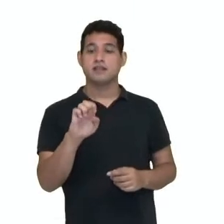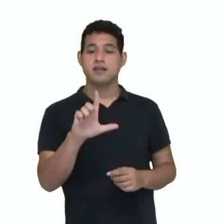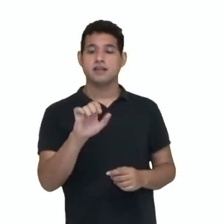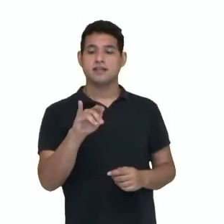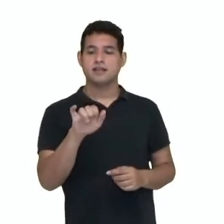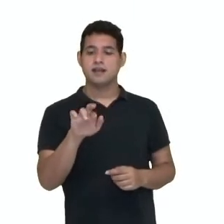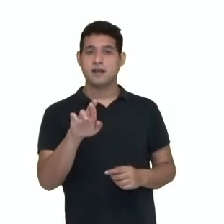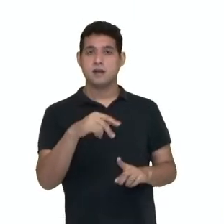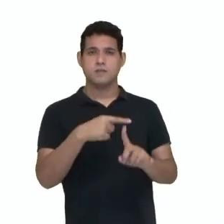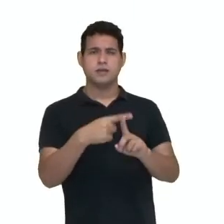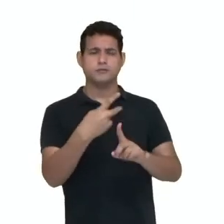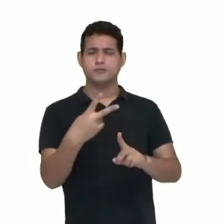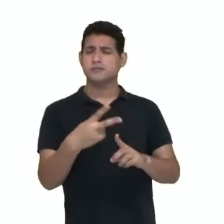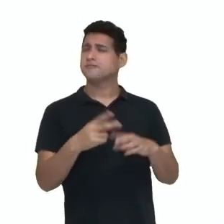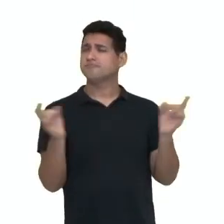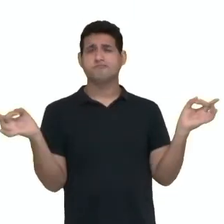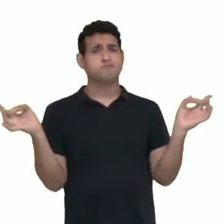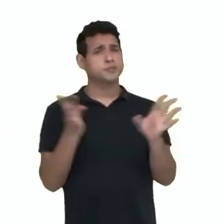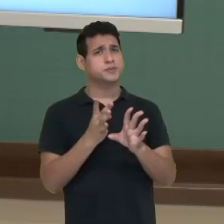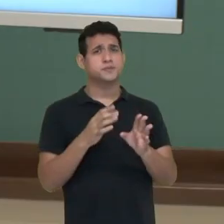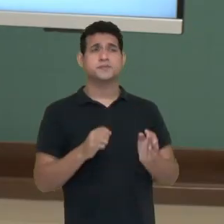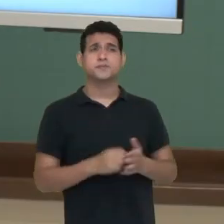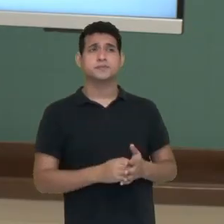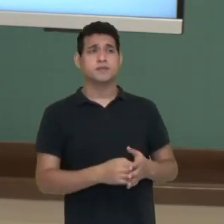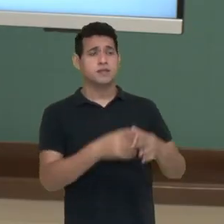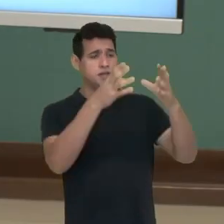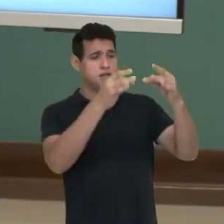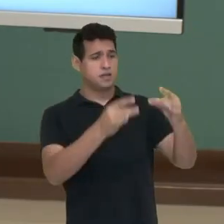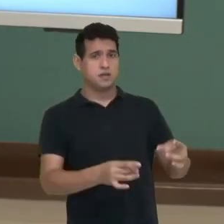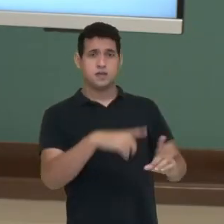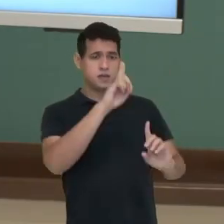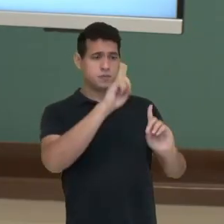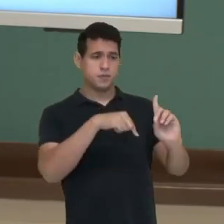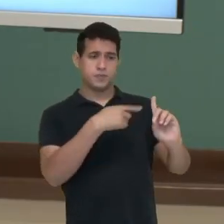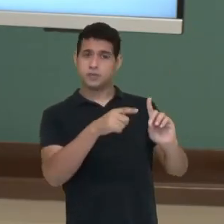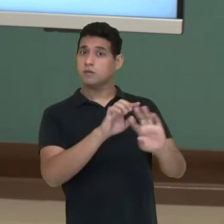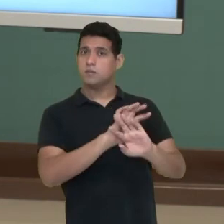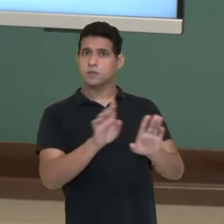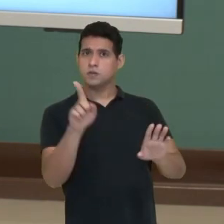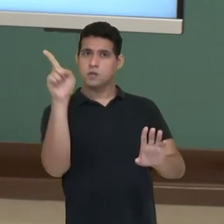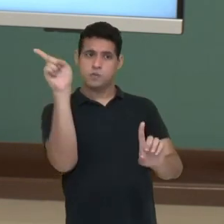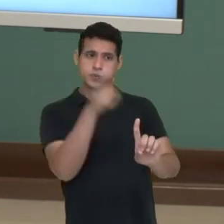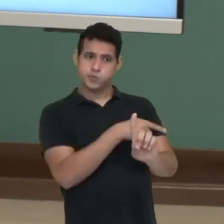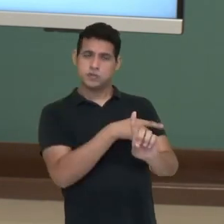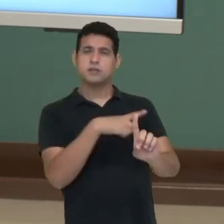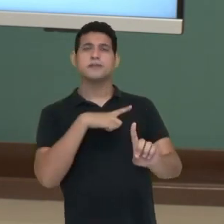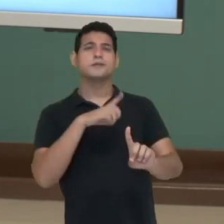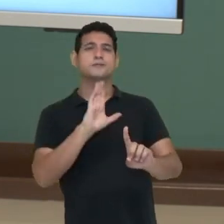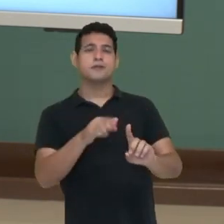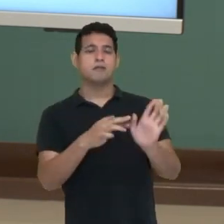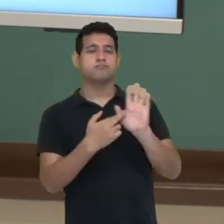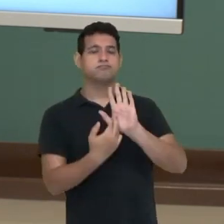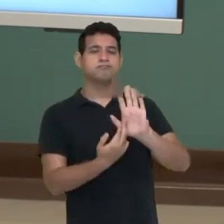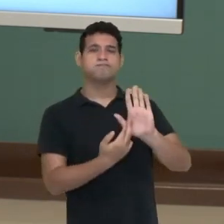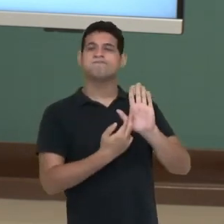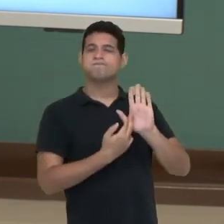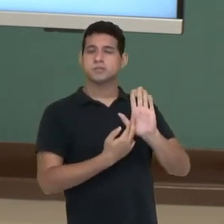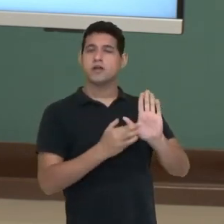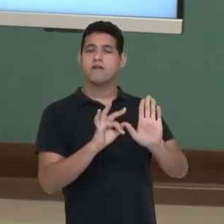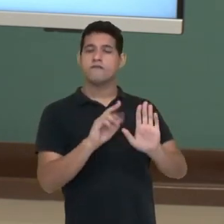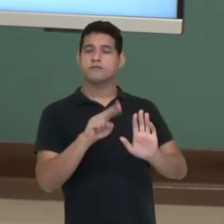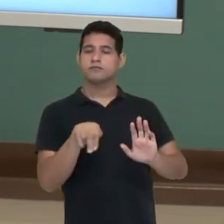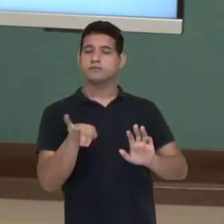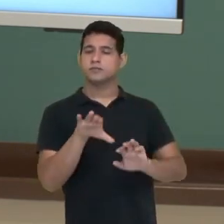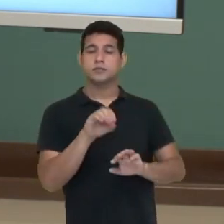ela corta aqui, ó. Pronto, 2 pontos determinam uma reta, traça a reta, você tem a representação gráfica daquela